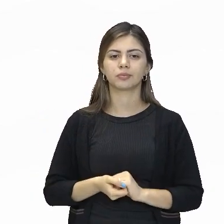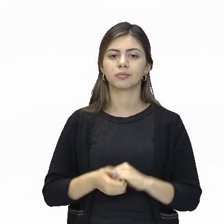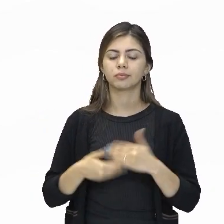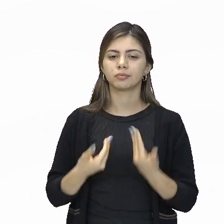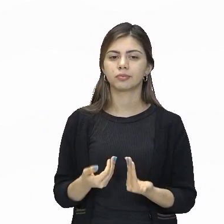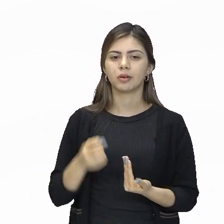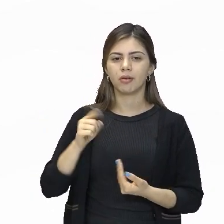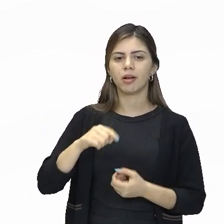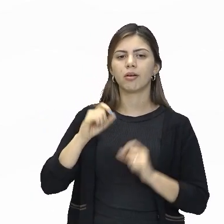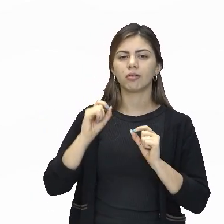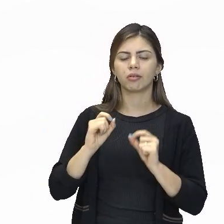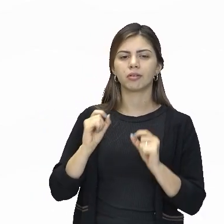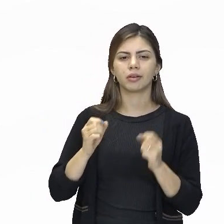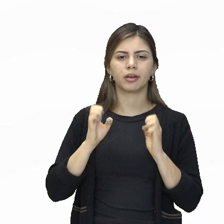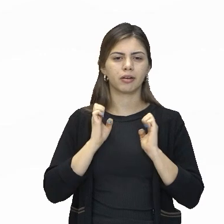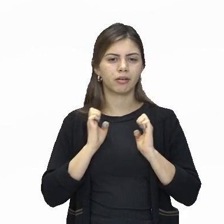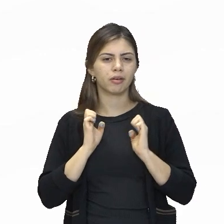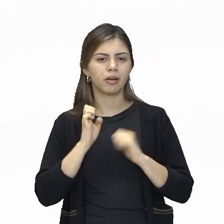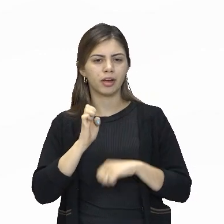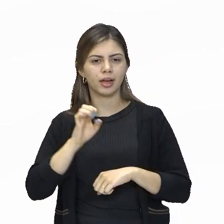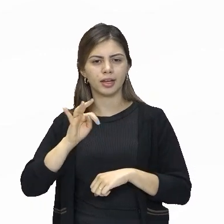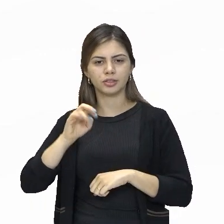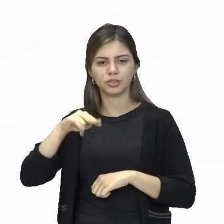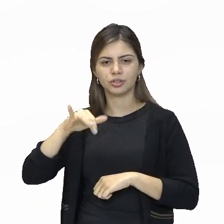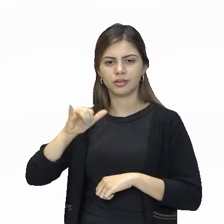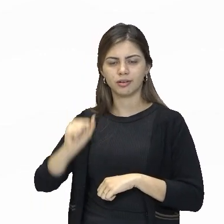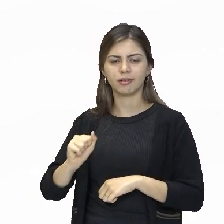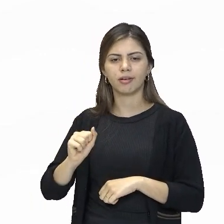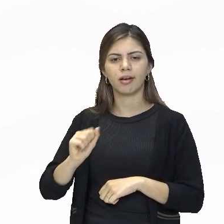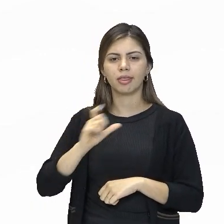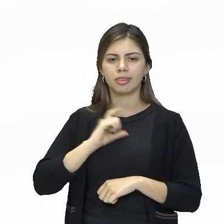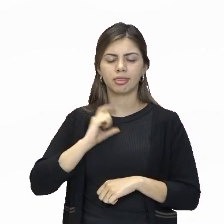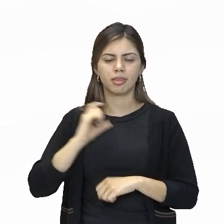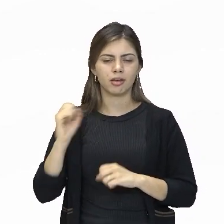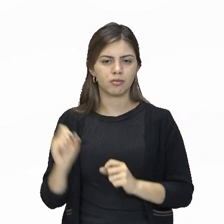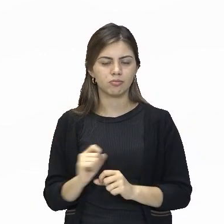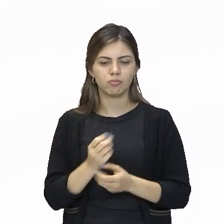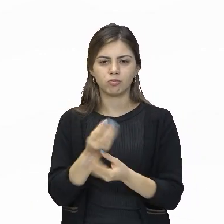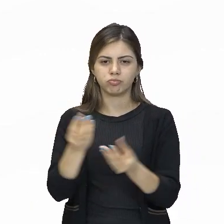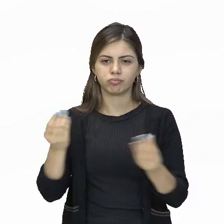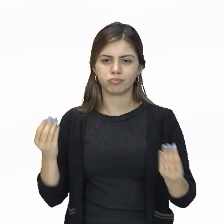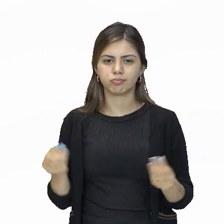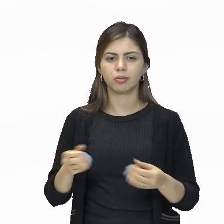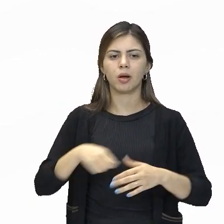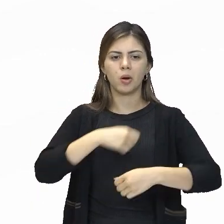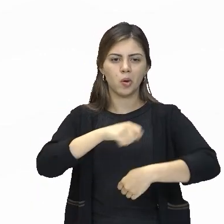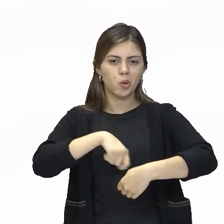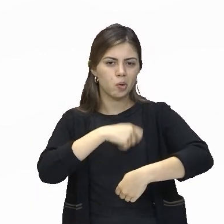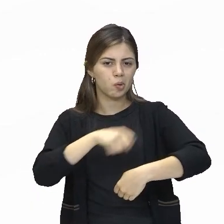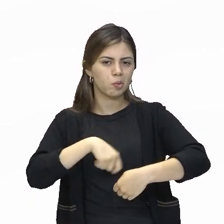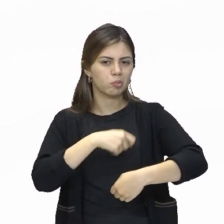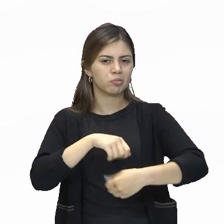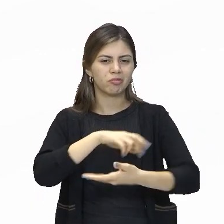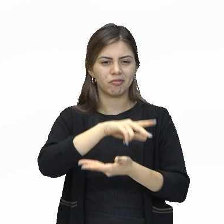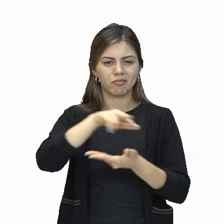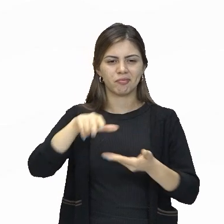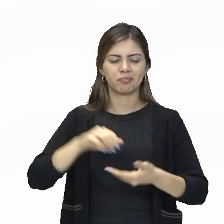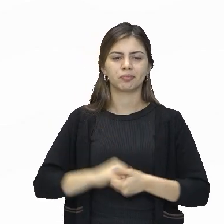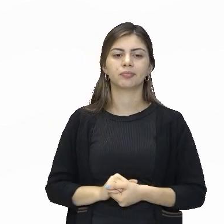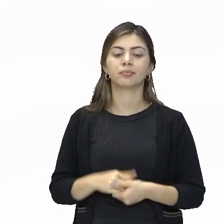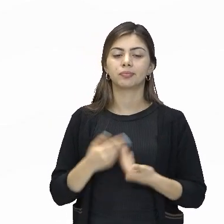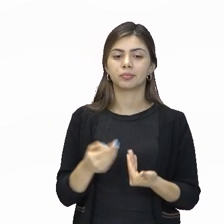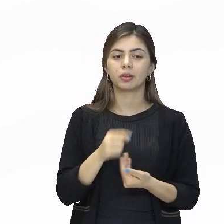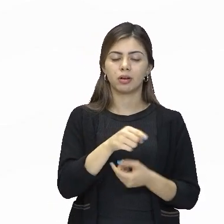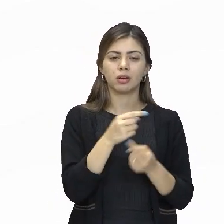ética rica, riqueza vegetal, o minério, a cozinha, o vatapá, o ouro e a dança. A